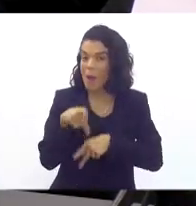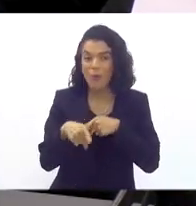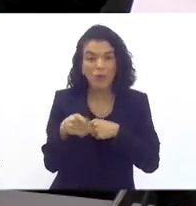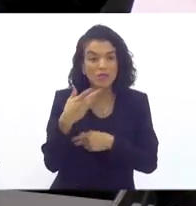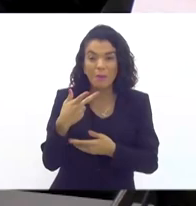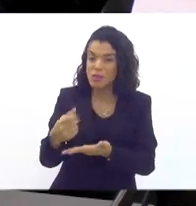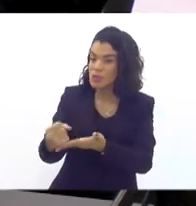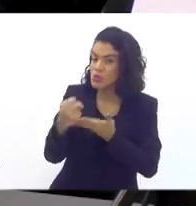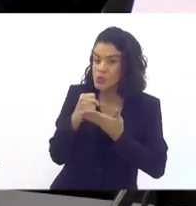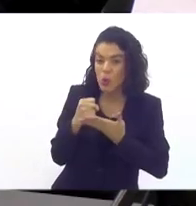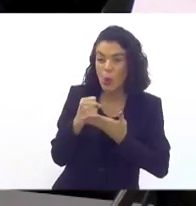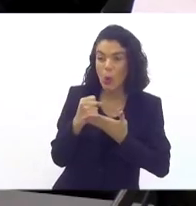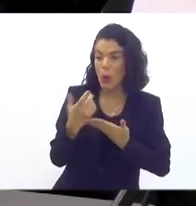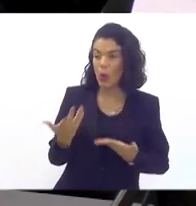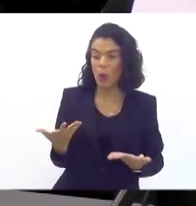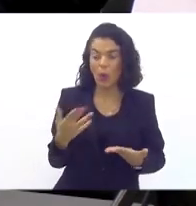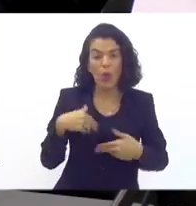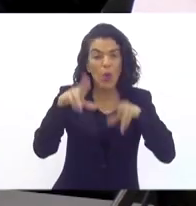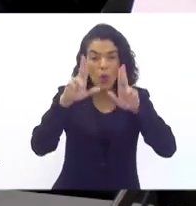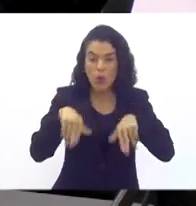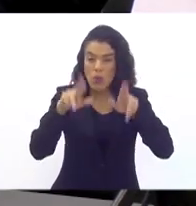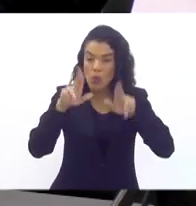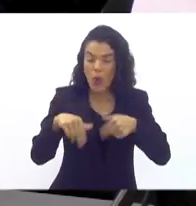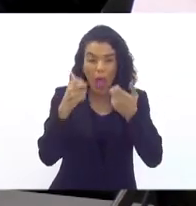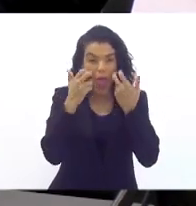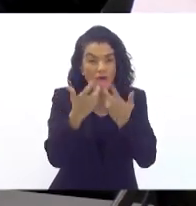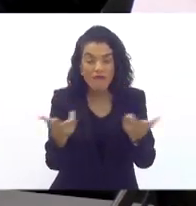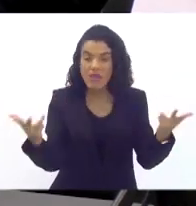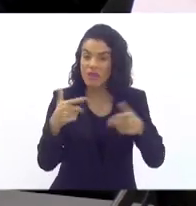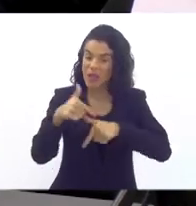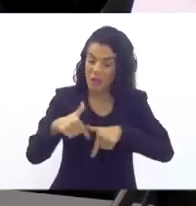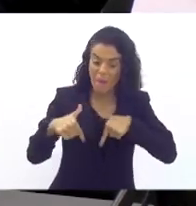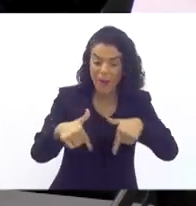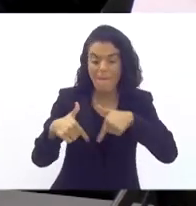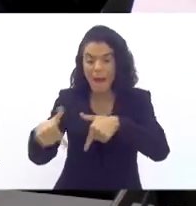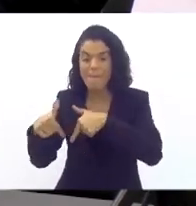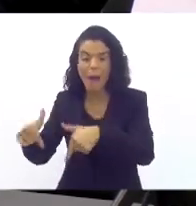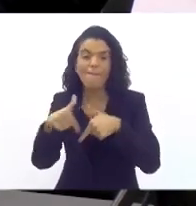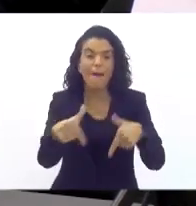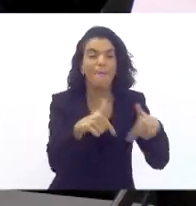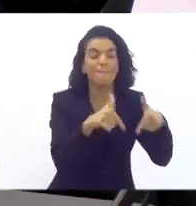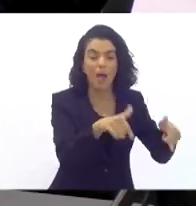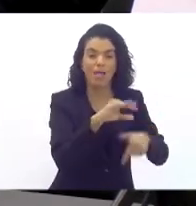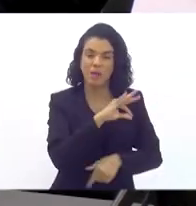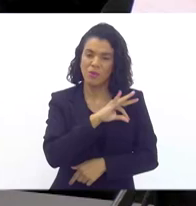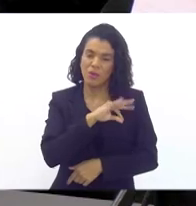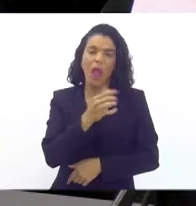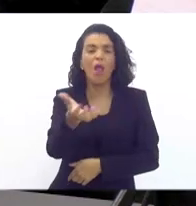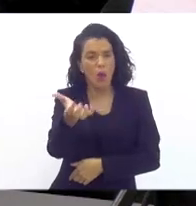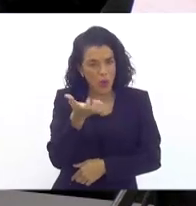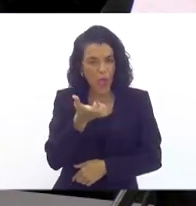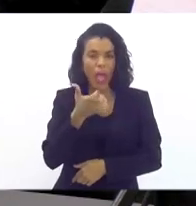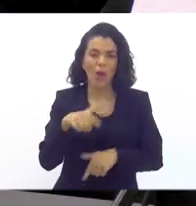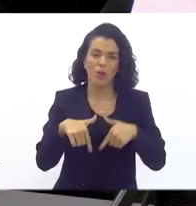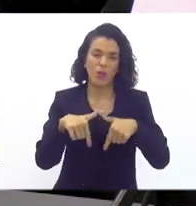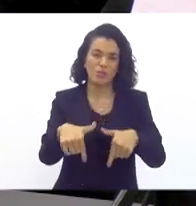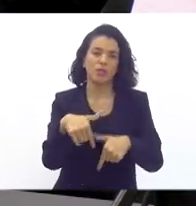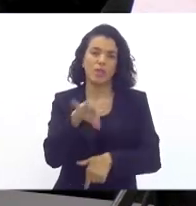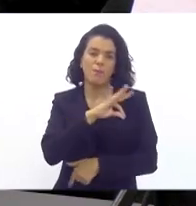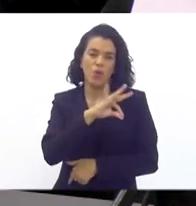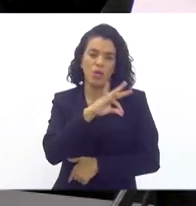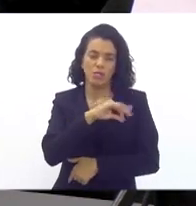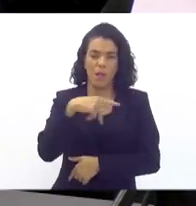socorro Eu nunca vi tanta operação eu quero operação de Segurança Pública a PM